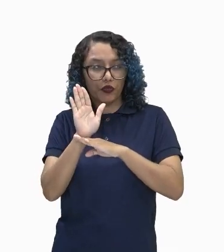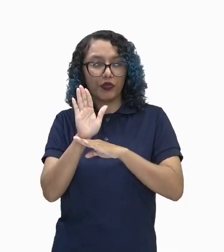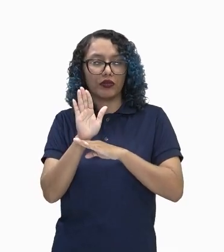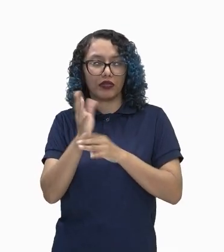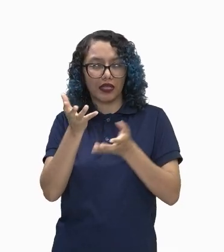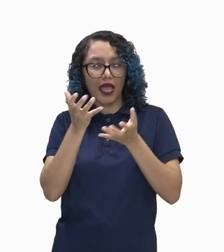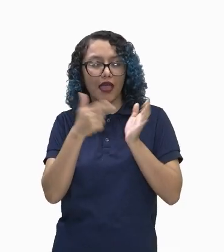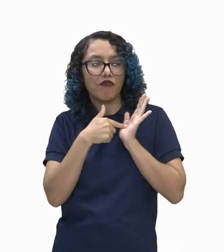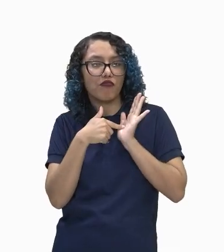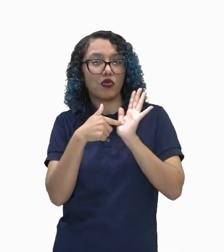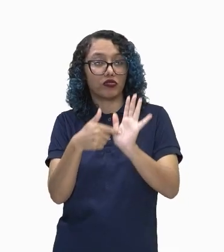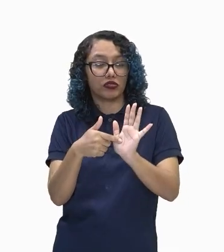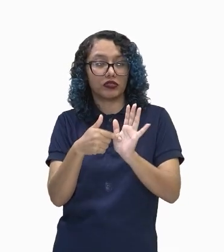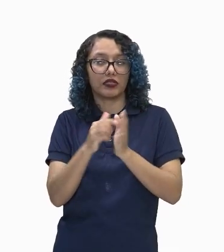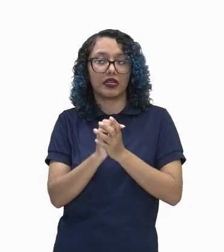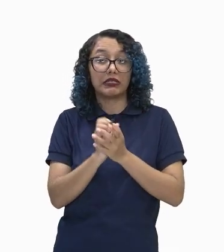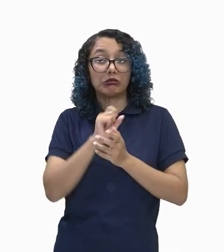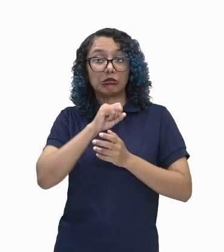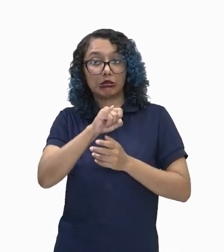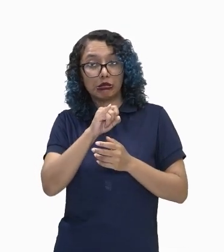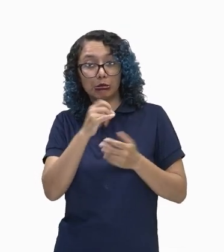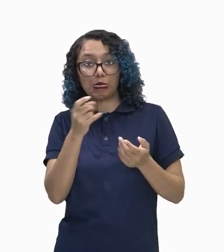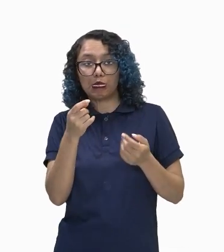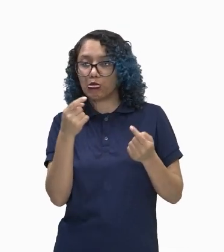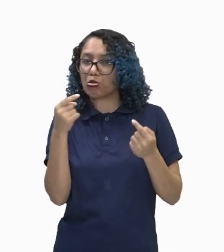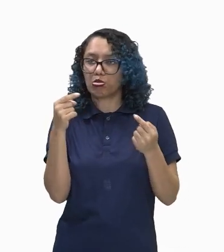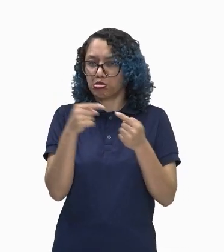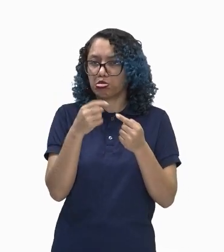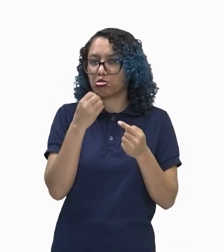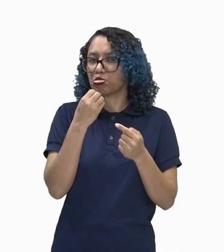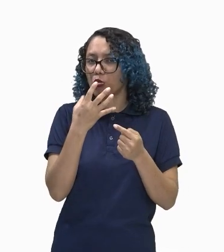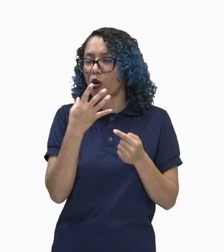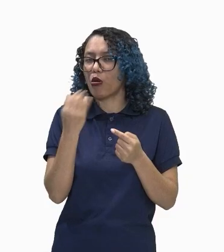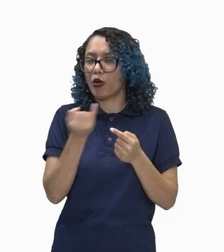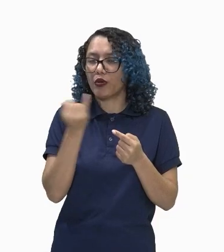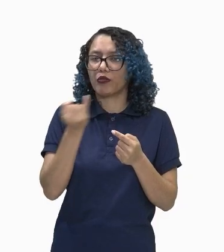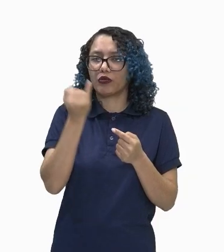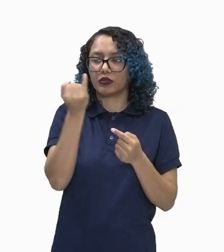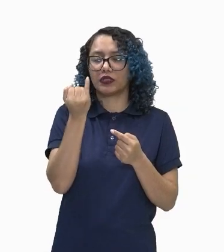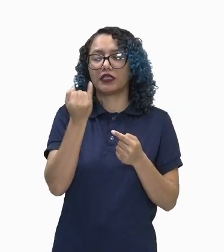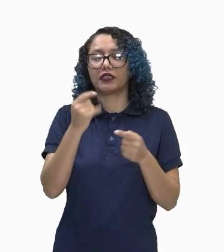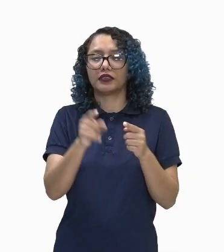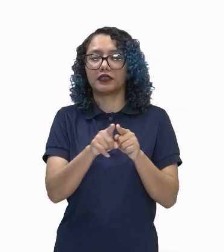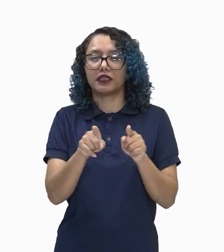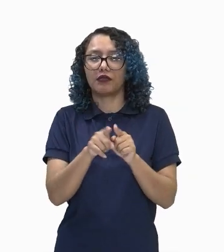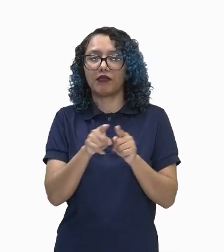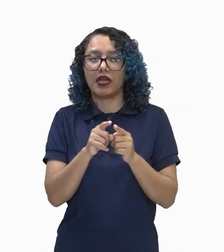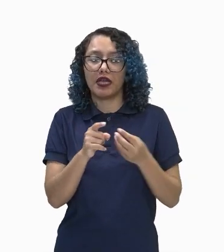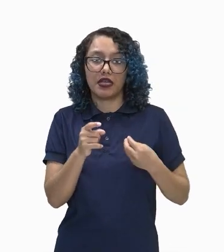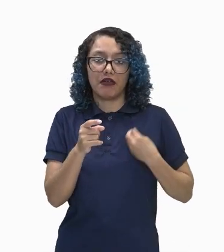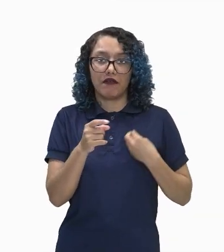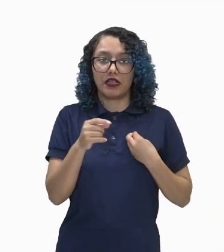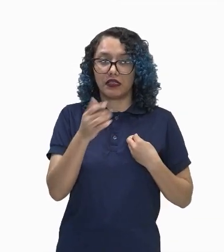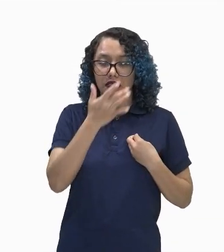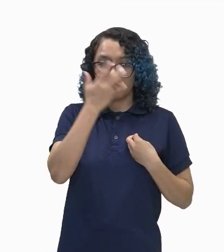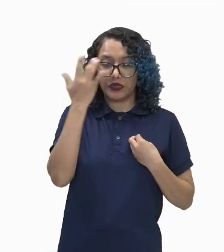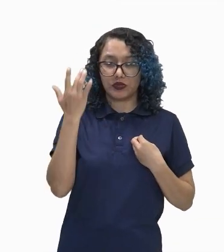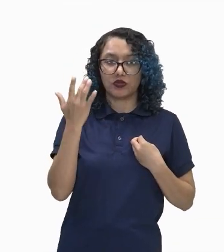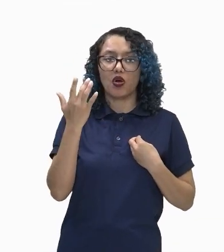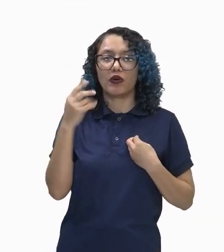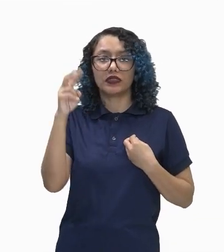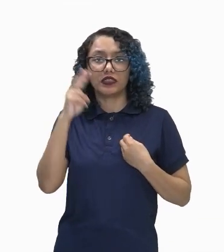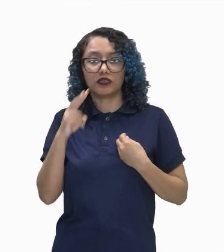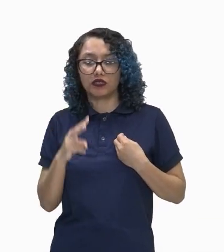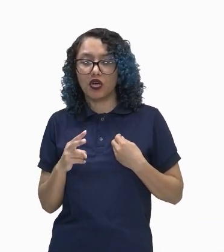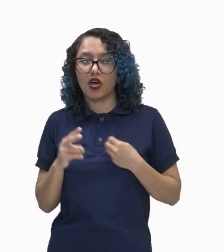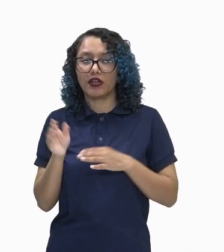se aquilo é realmente algo relevante, de que forma aquilo se relaciona com a vida das pessoas de uma maneira geral